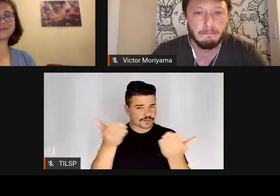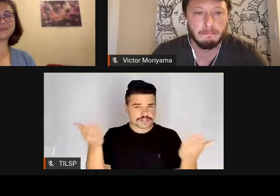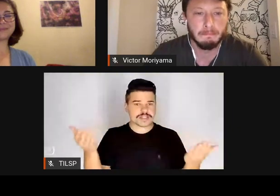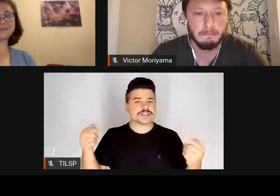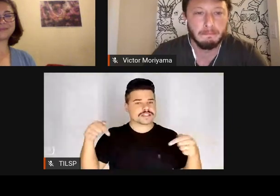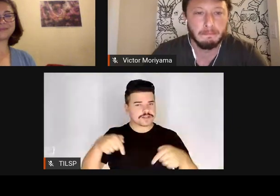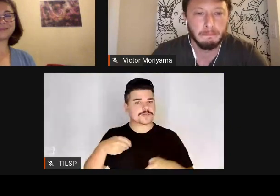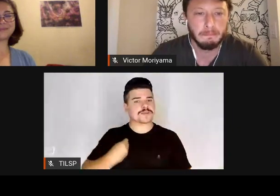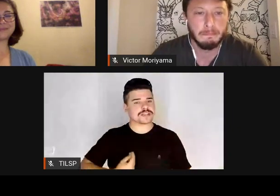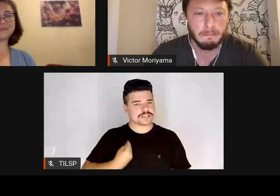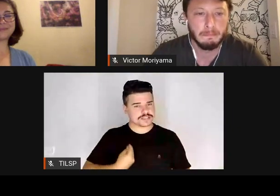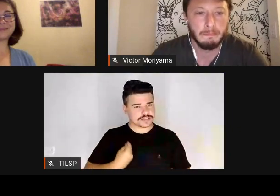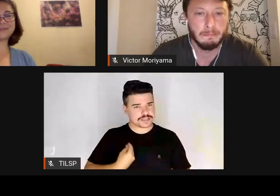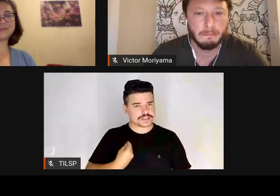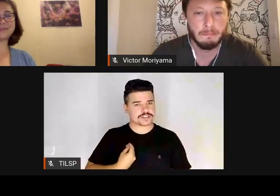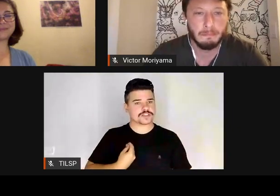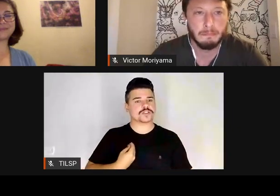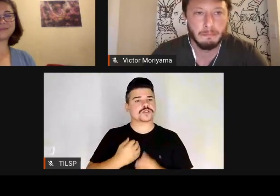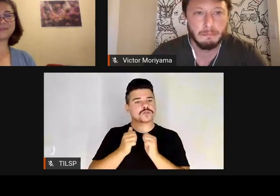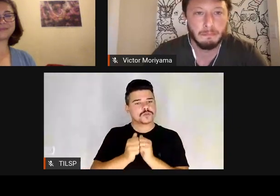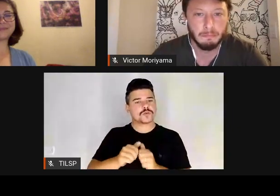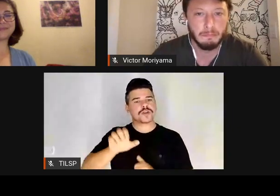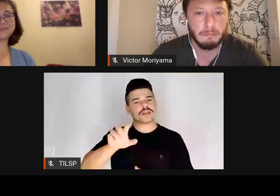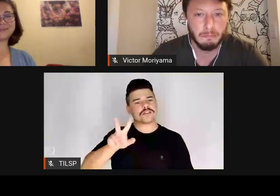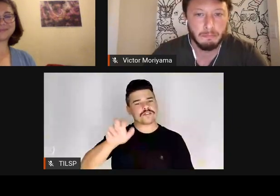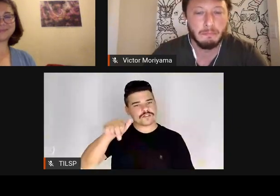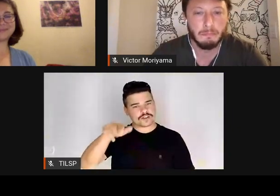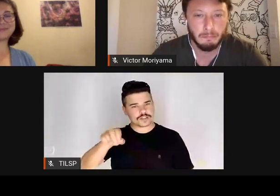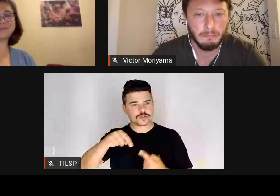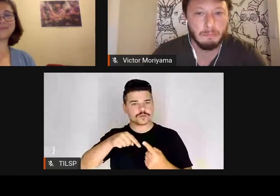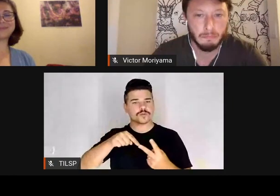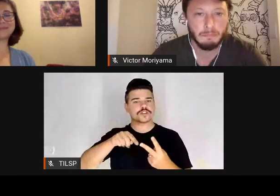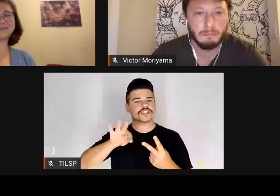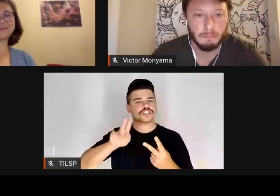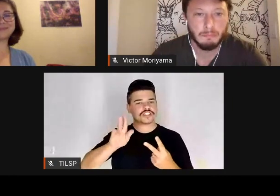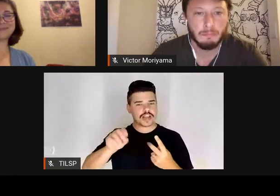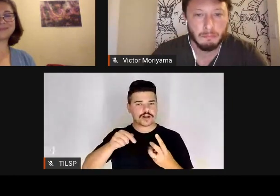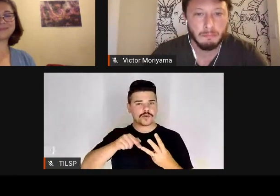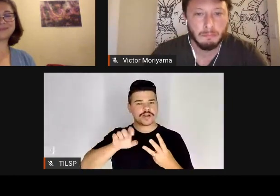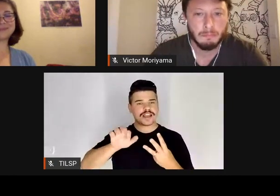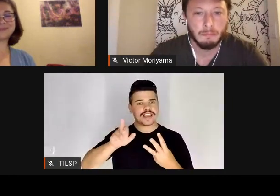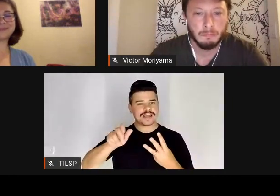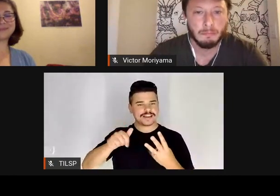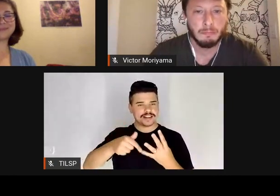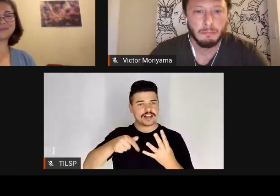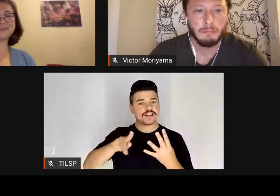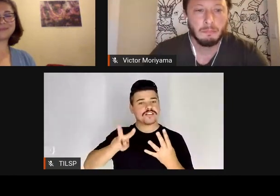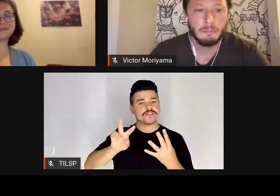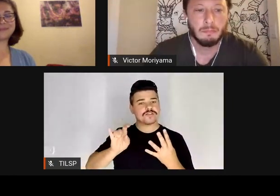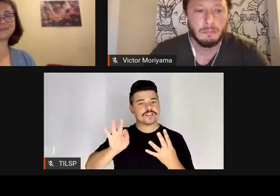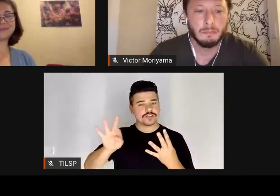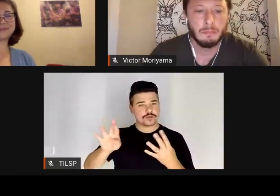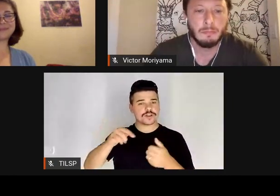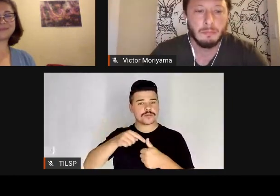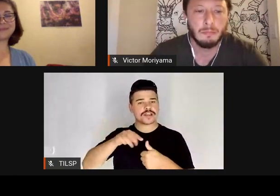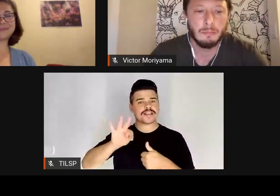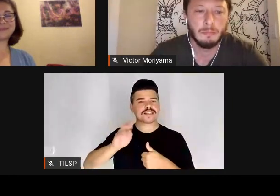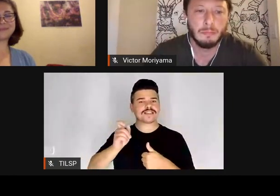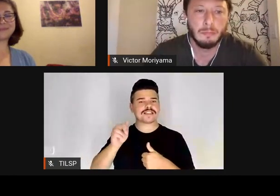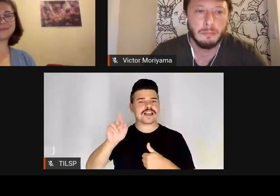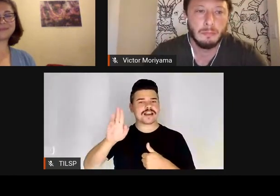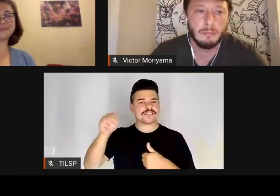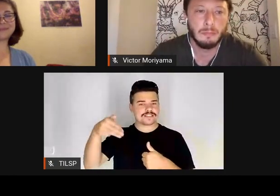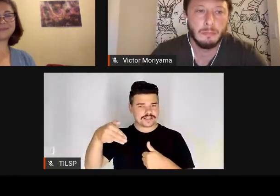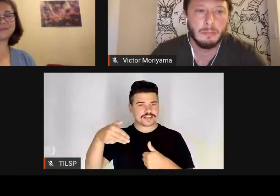Luiz Carlos Barreto, Evandro, Tiago, Érica, Victor, agradecer a presença também do Tardan, né, do